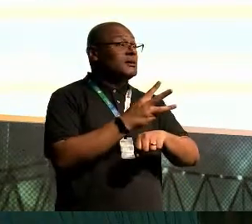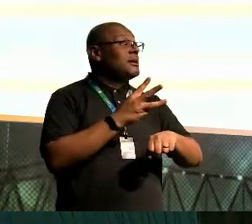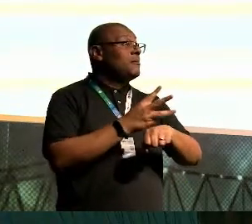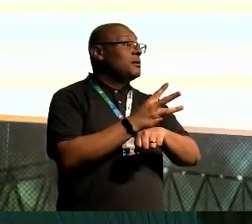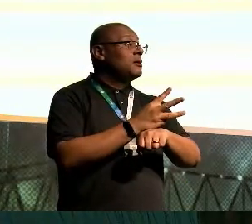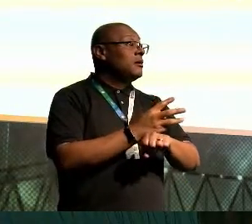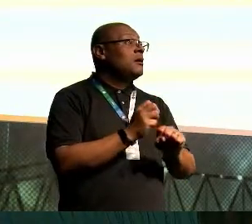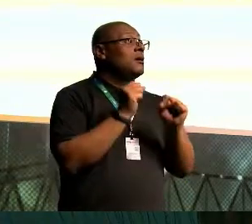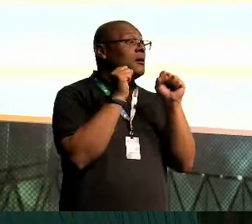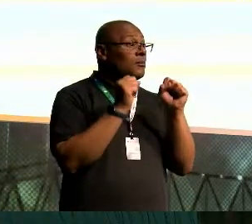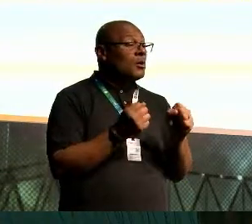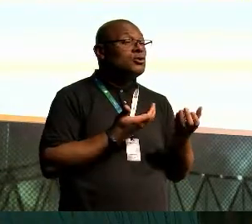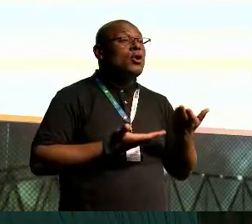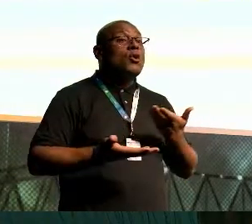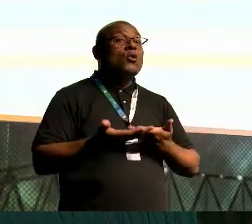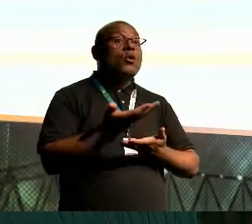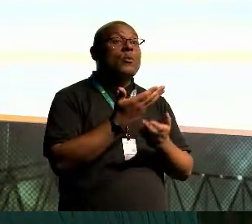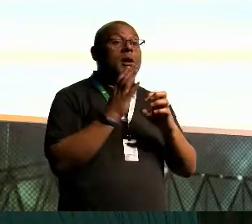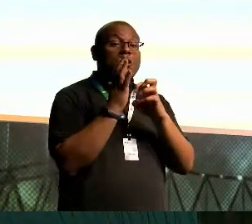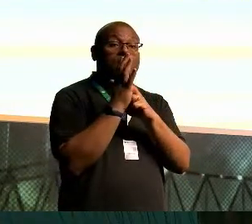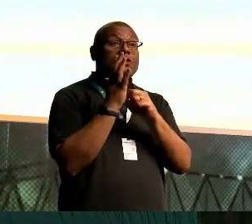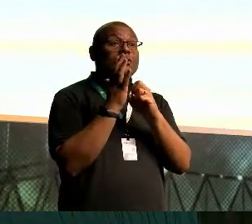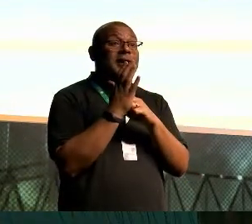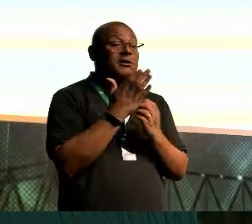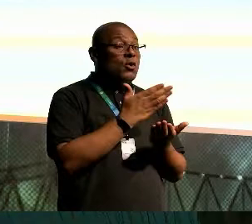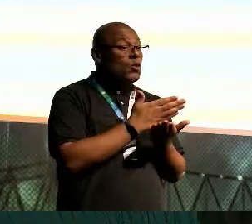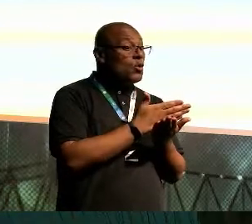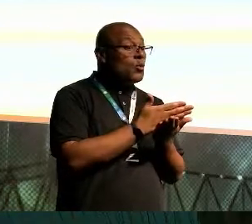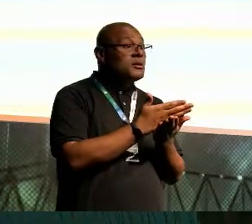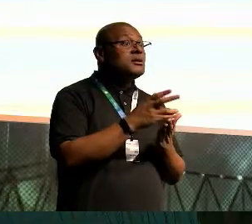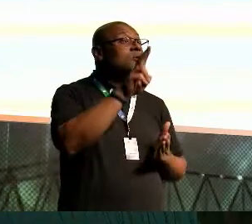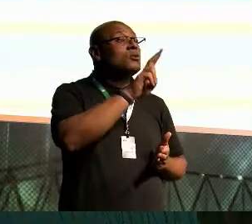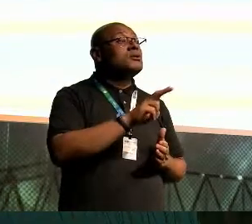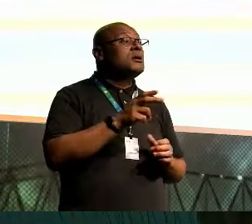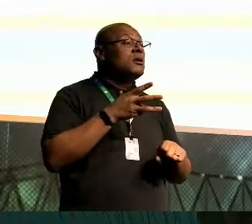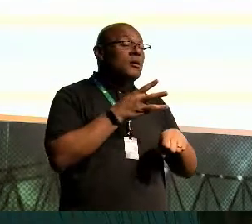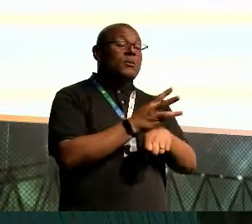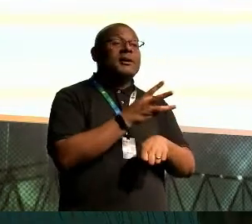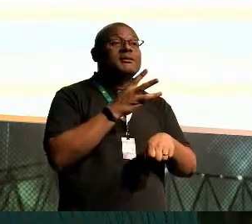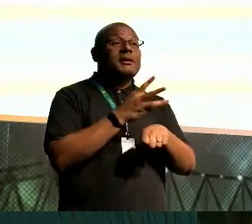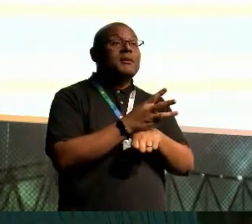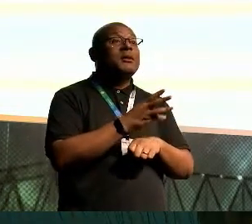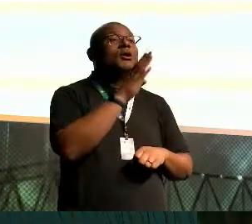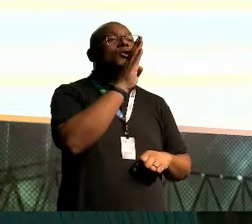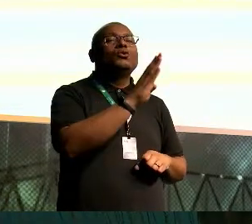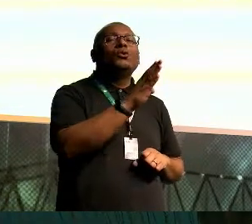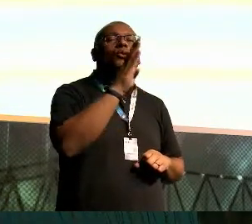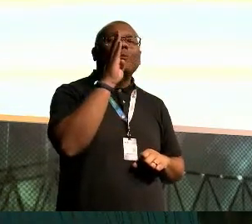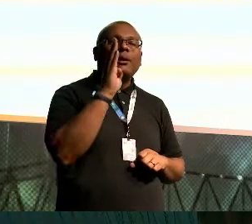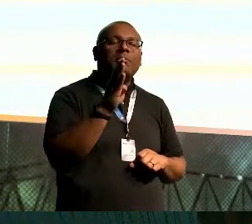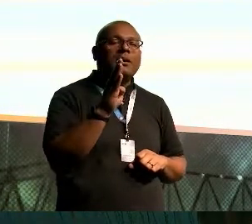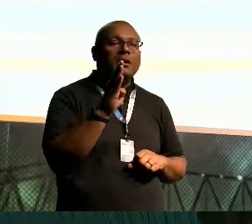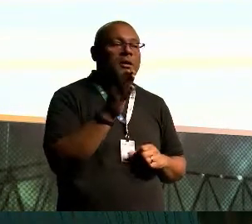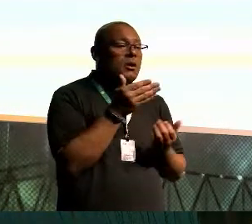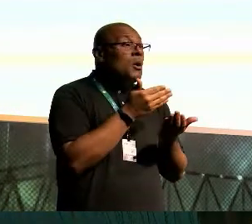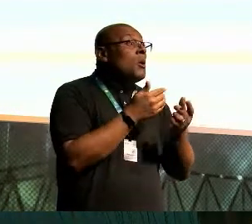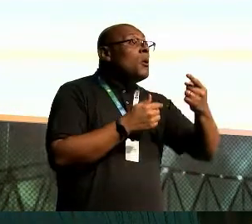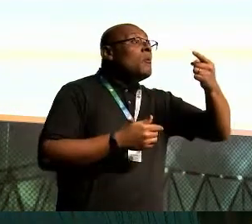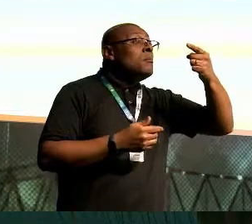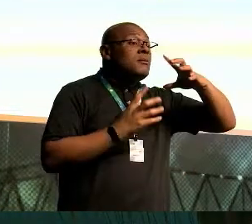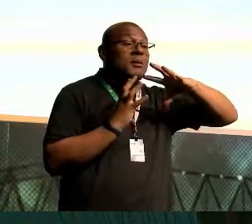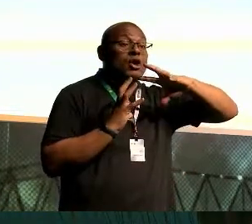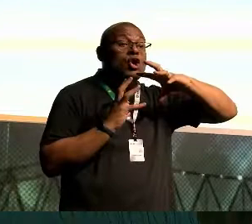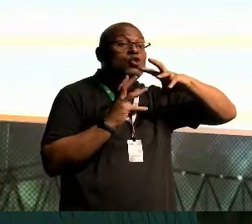Então, você pode compartilhar os seus dados, iniciando tudo pelo WhatsApp do Banco do Brasil. Eles foram os primeiros do mundo a fazer